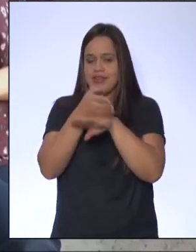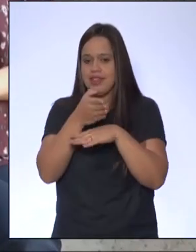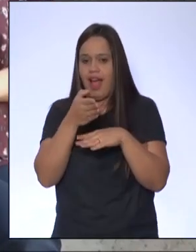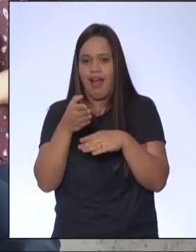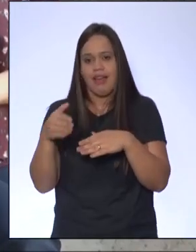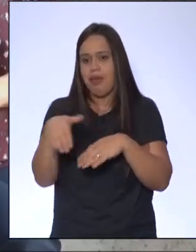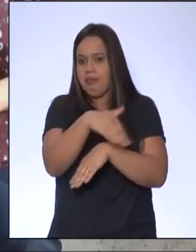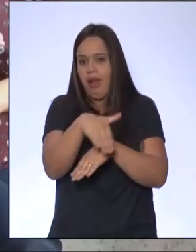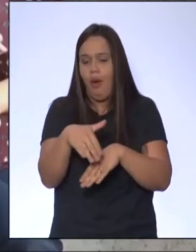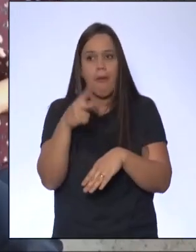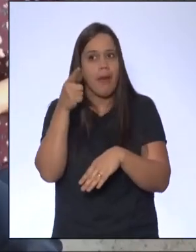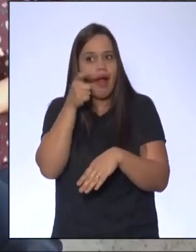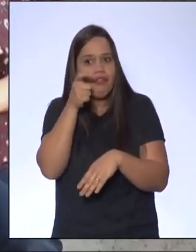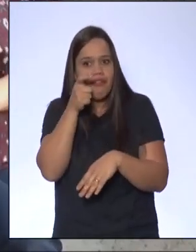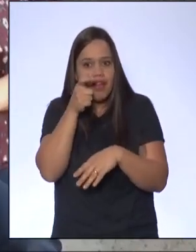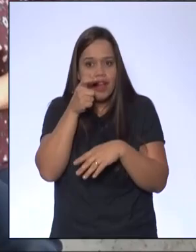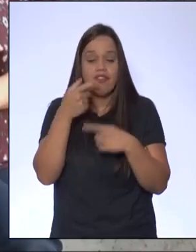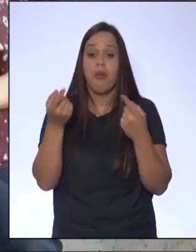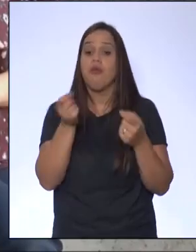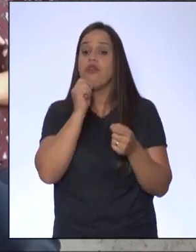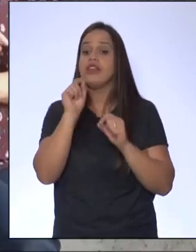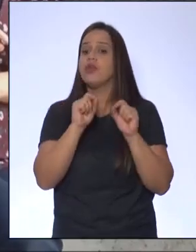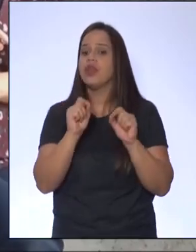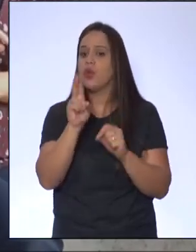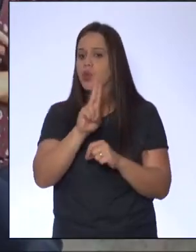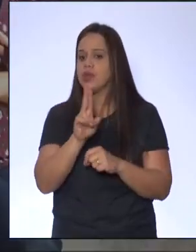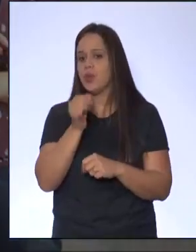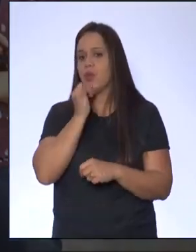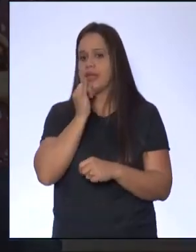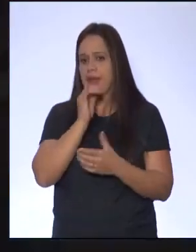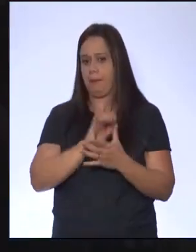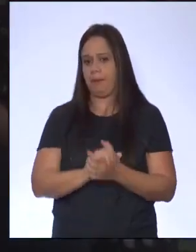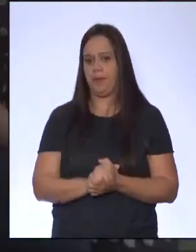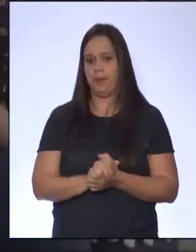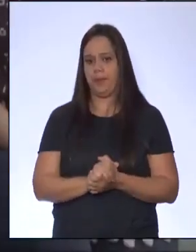paisagem, vamos fazer isso através de um exemplo, ok?